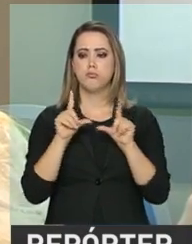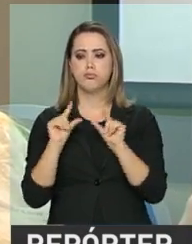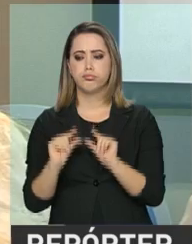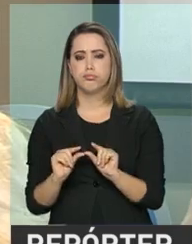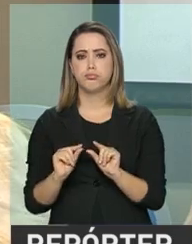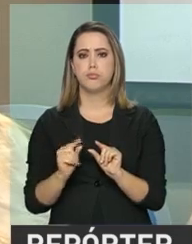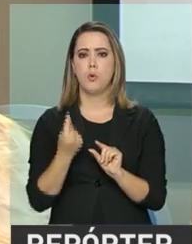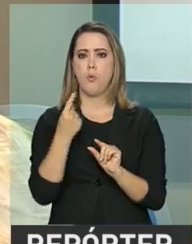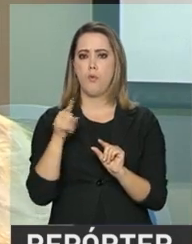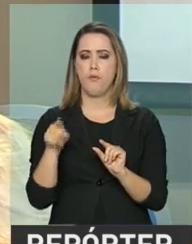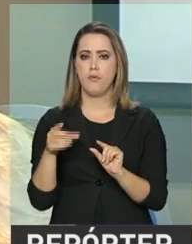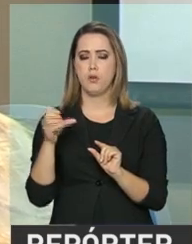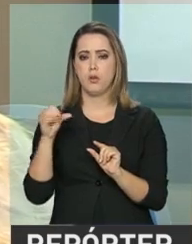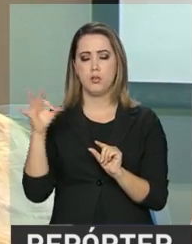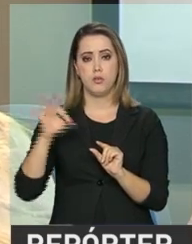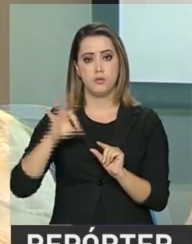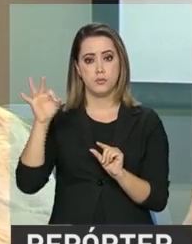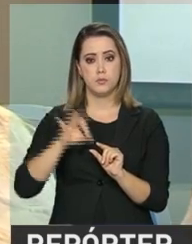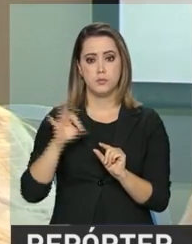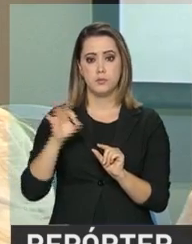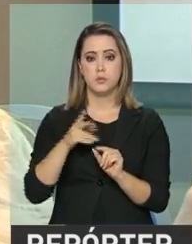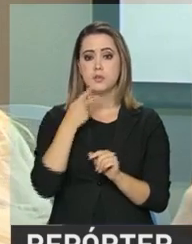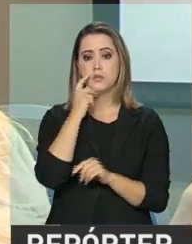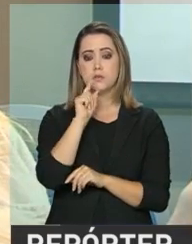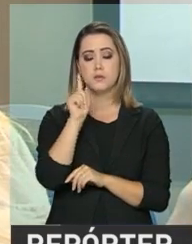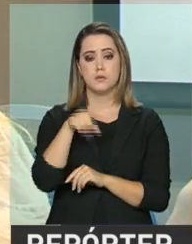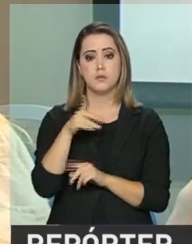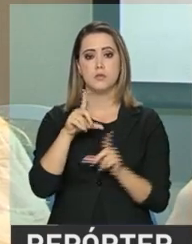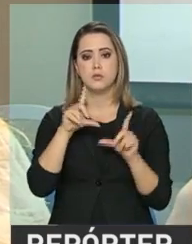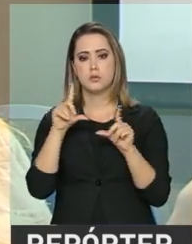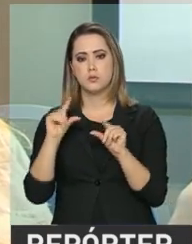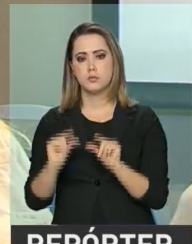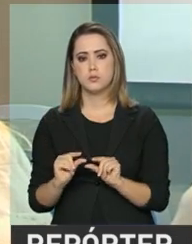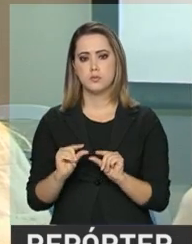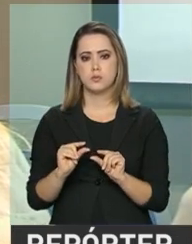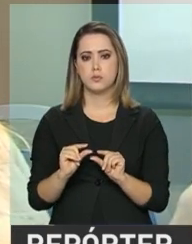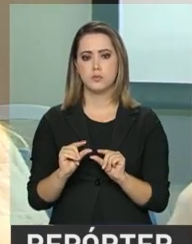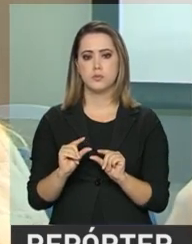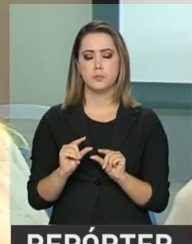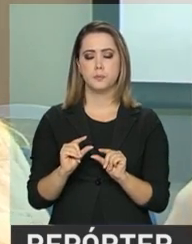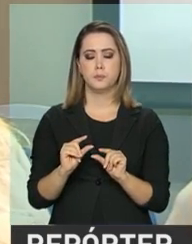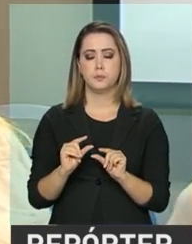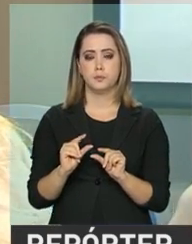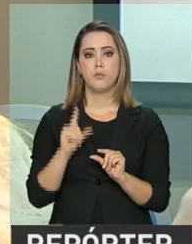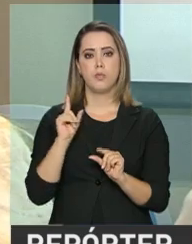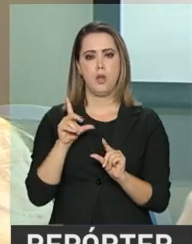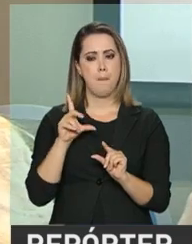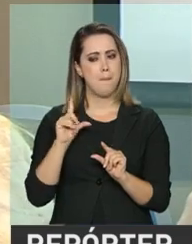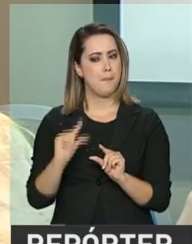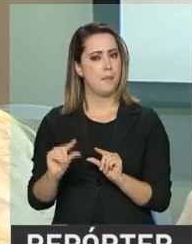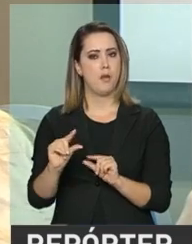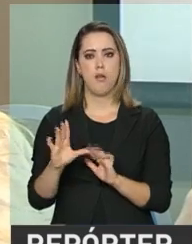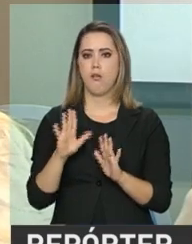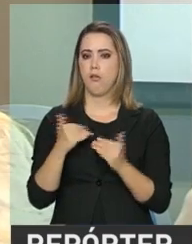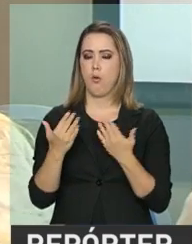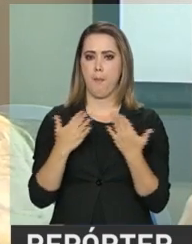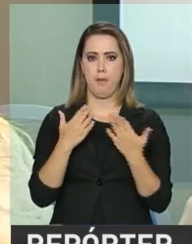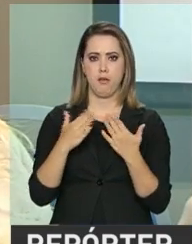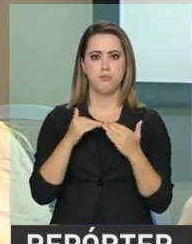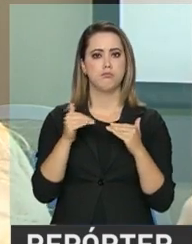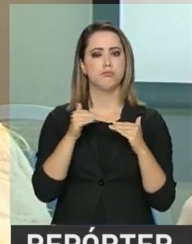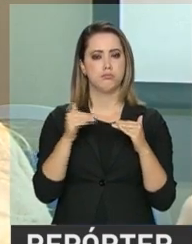de 1,9%, ressaltando-se que essa retração ela é a menor numa